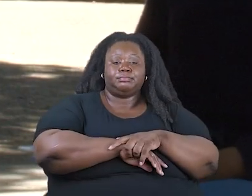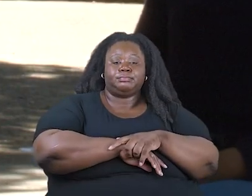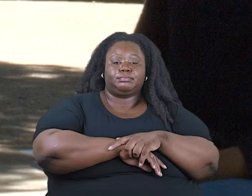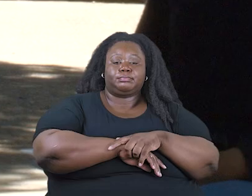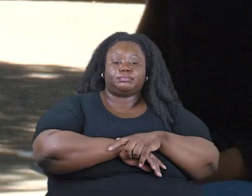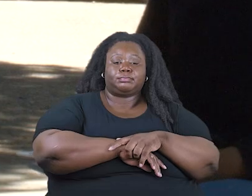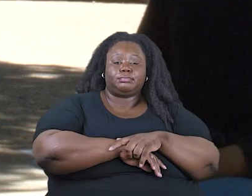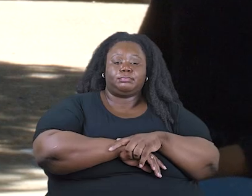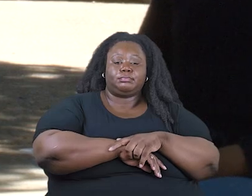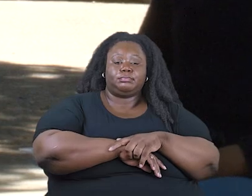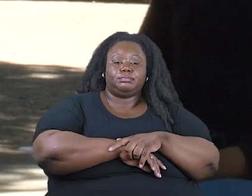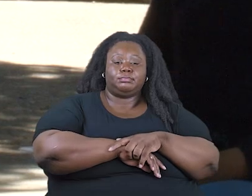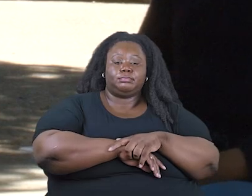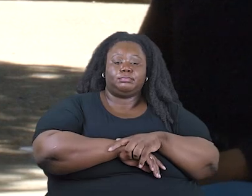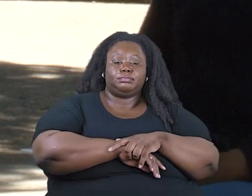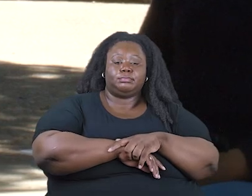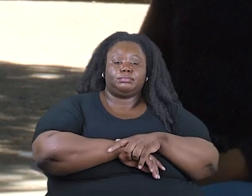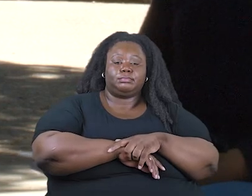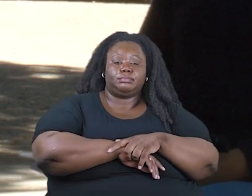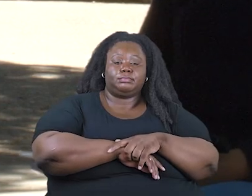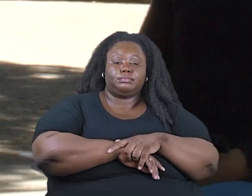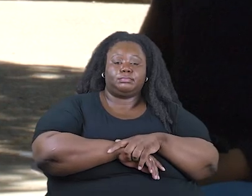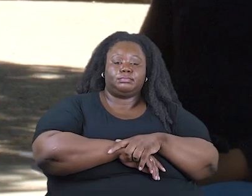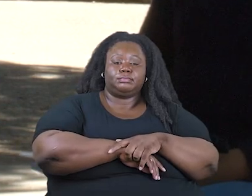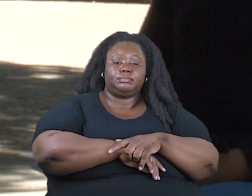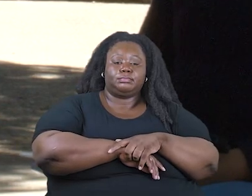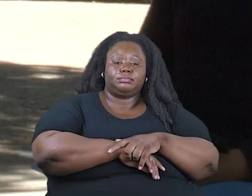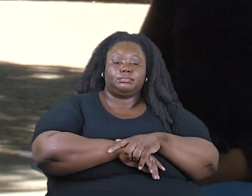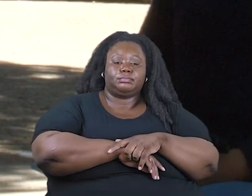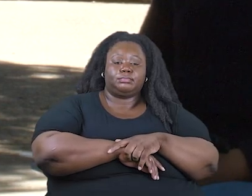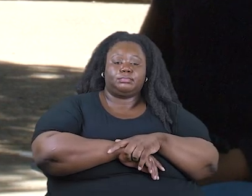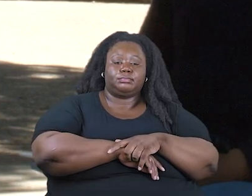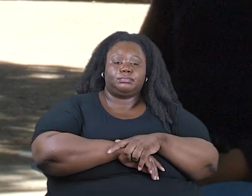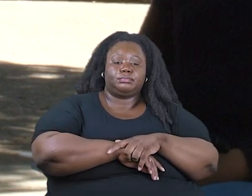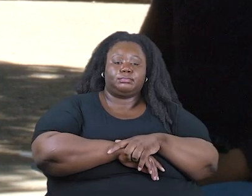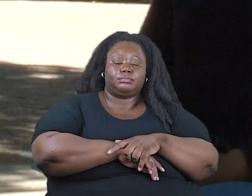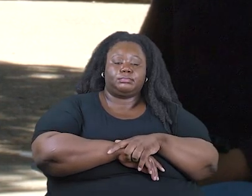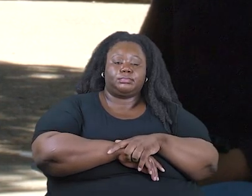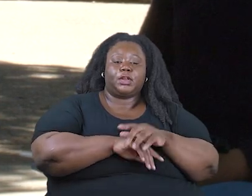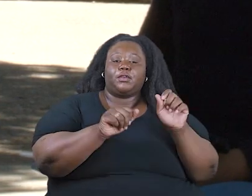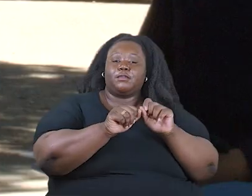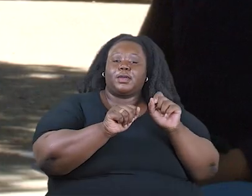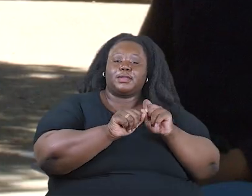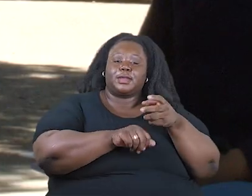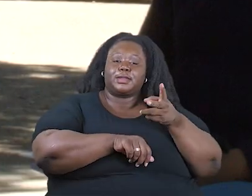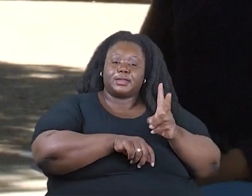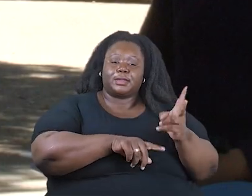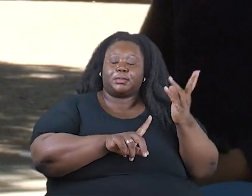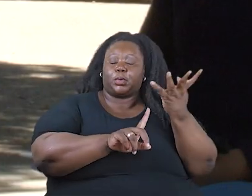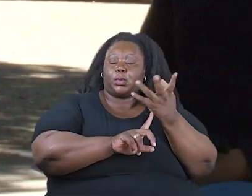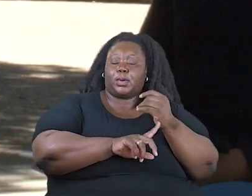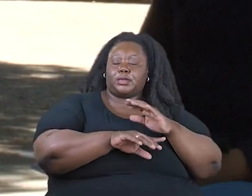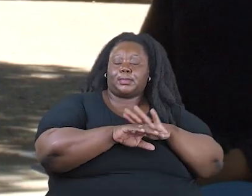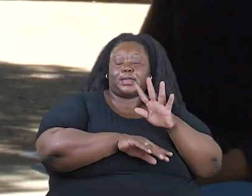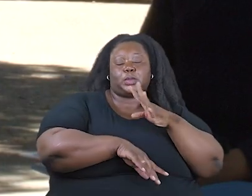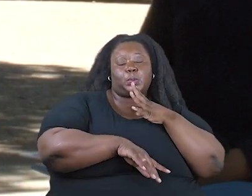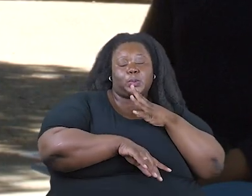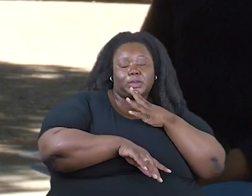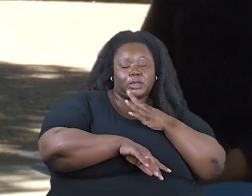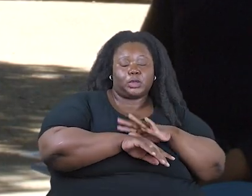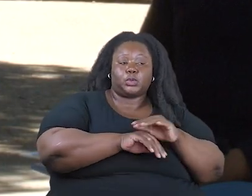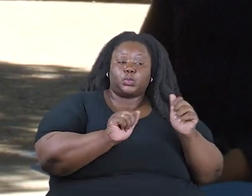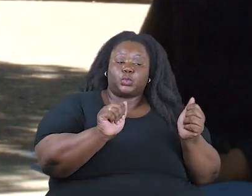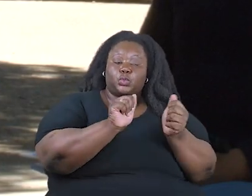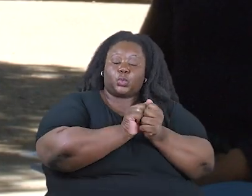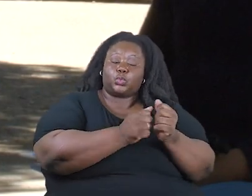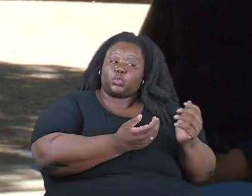paga. Eles vão colocando sempre um artista mais conhecido junto